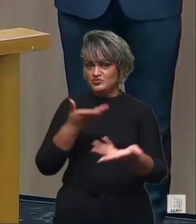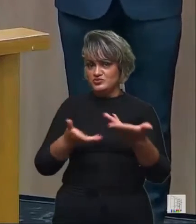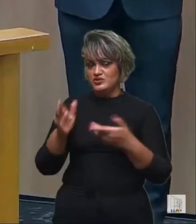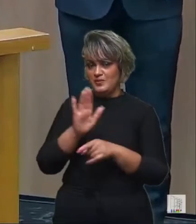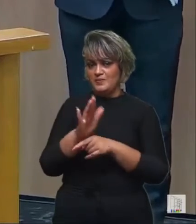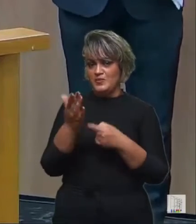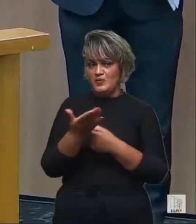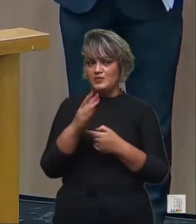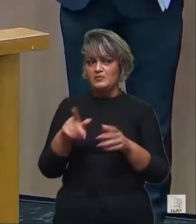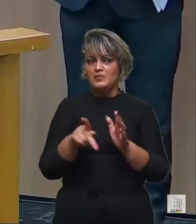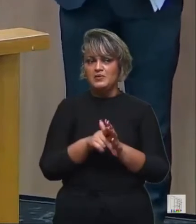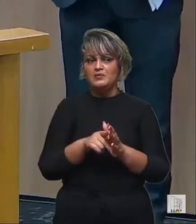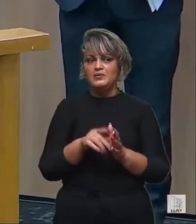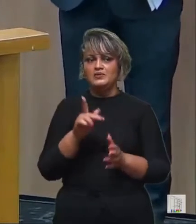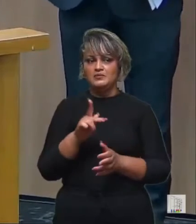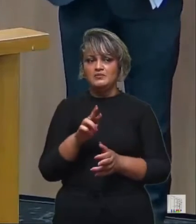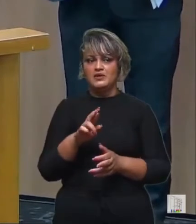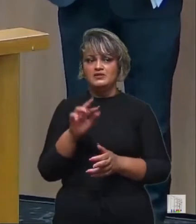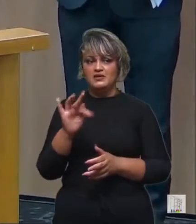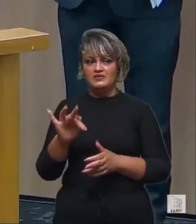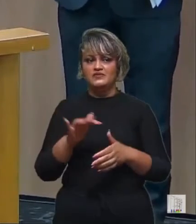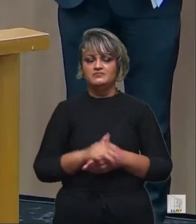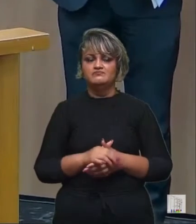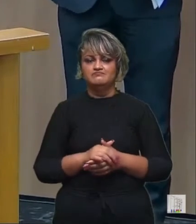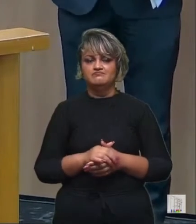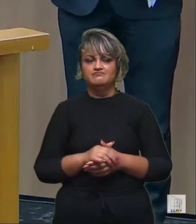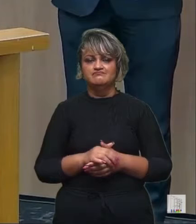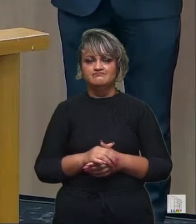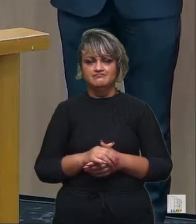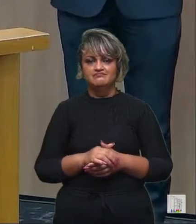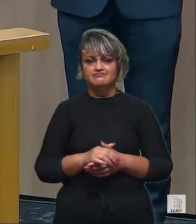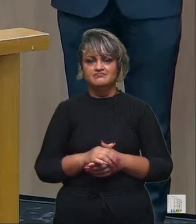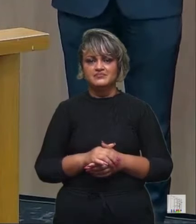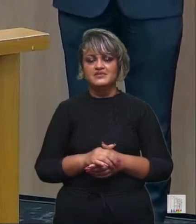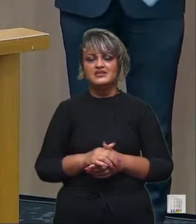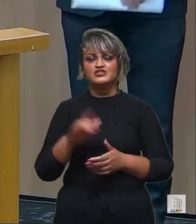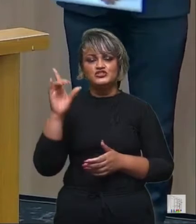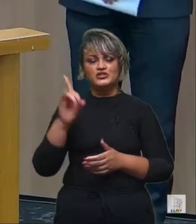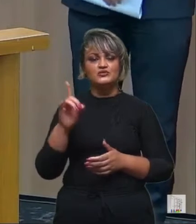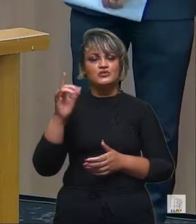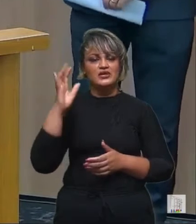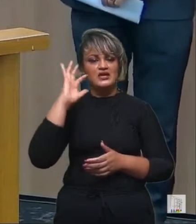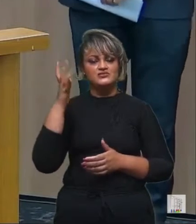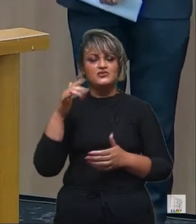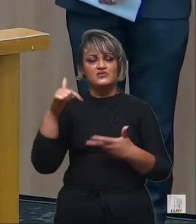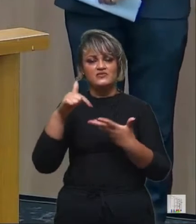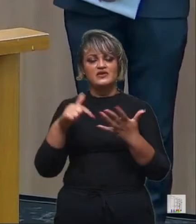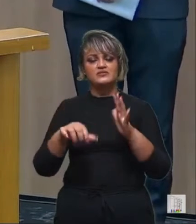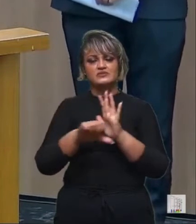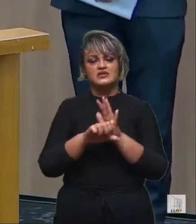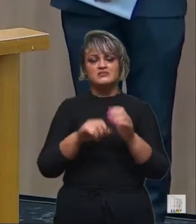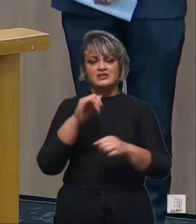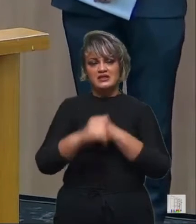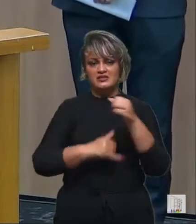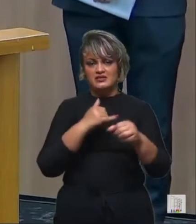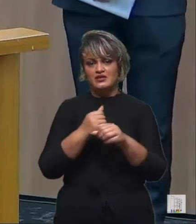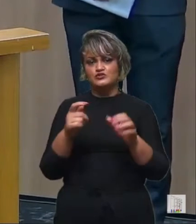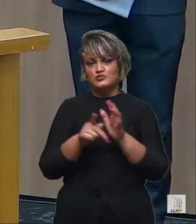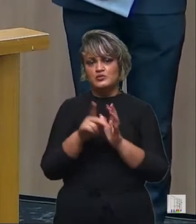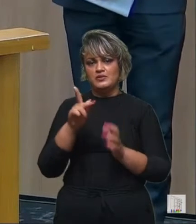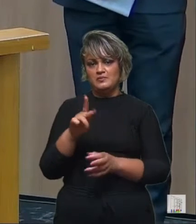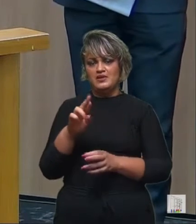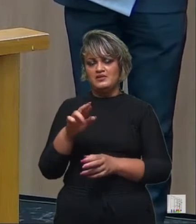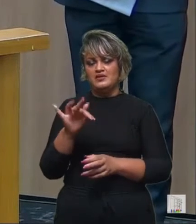da Polícia Federal do Brasil, Valdeci Urquiza, diretor de Combate a Crimes Cibernéticos da Polícia Federal do